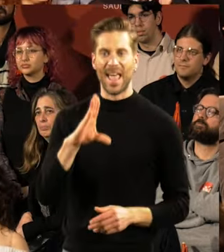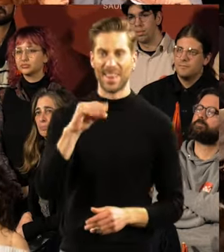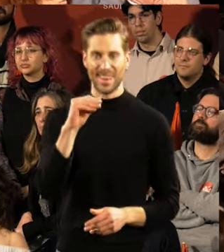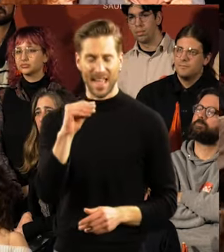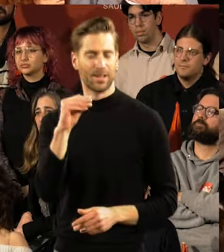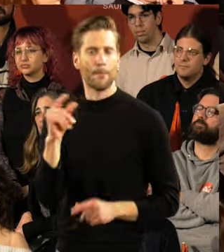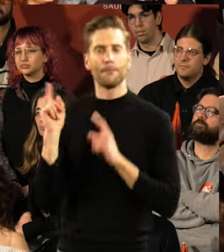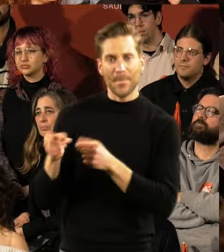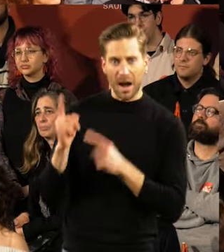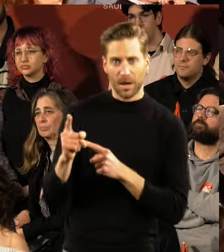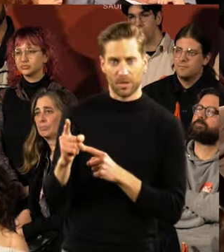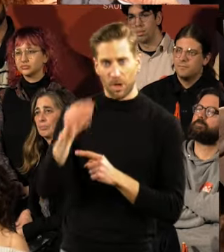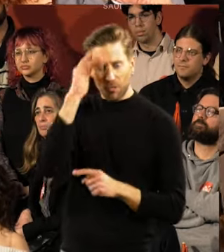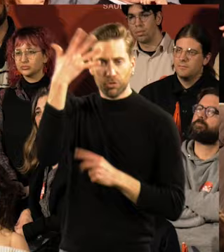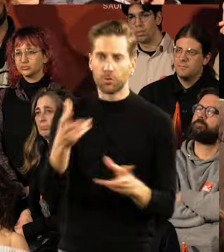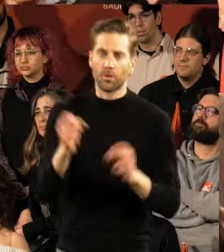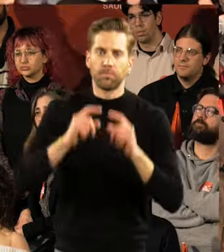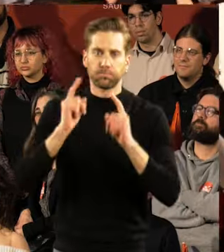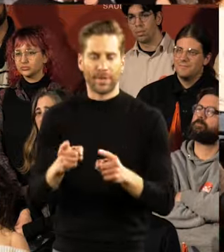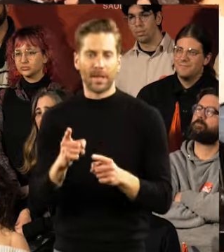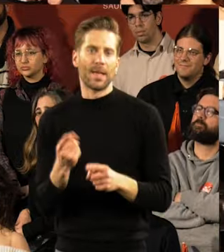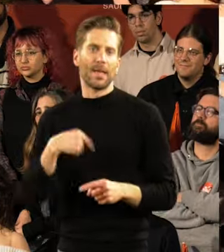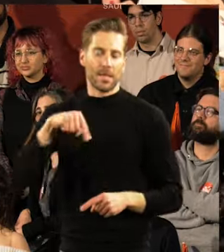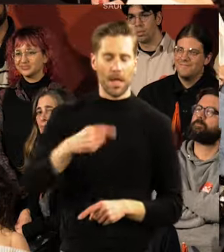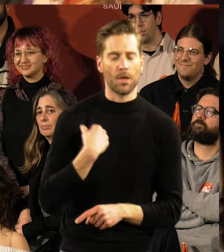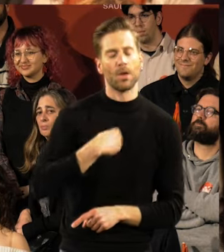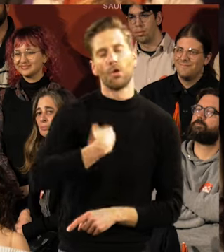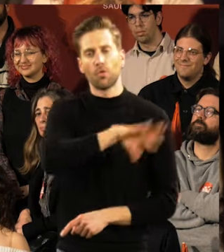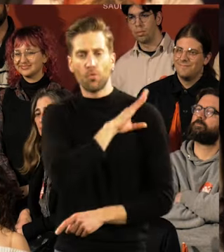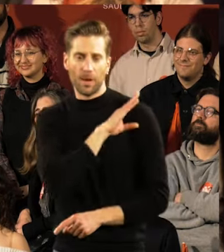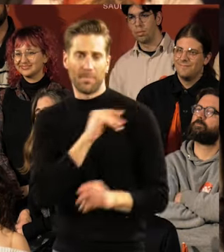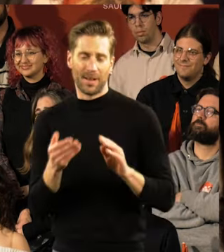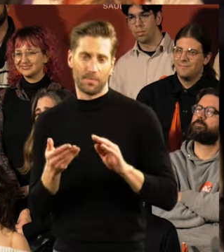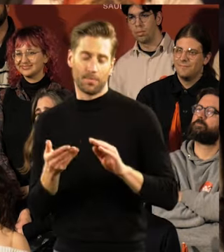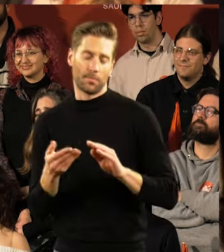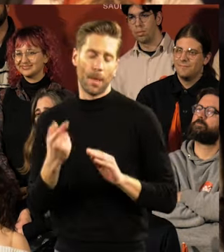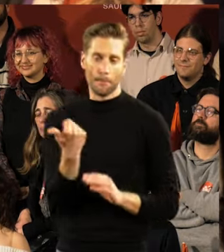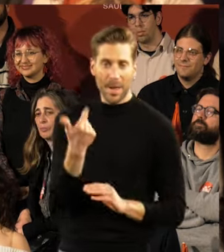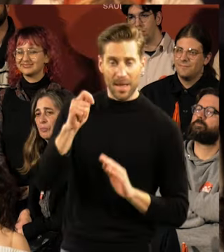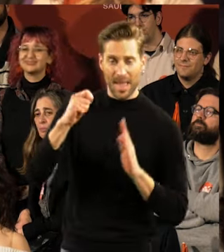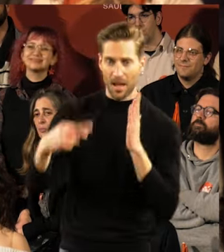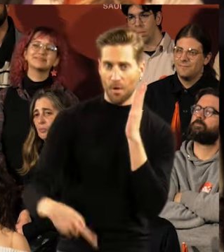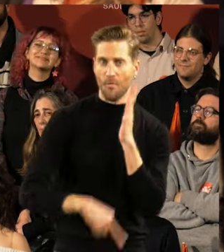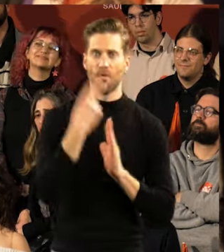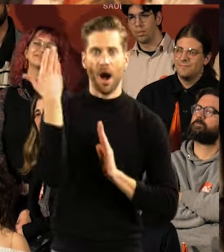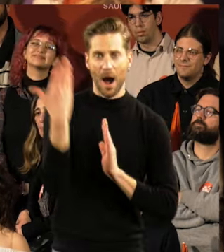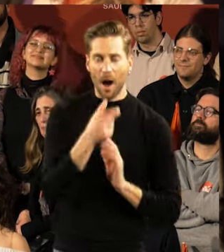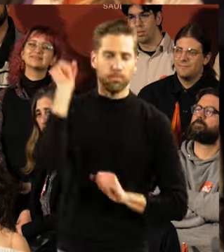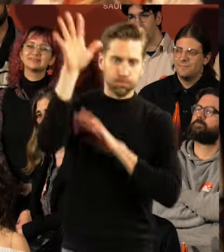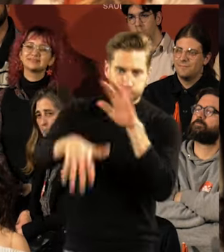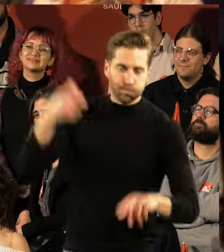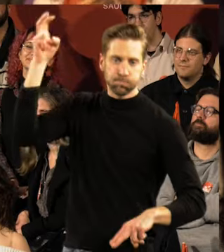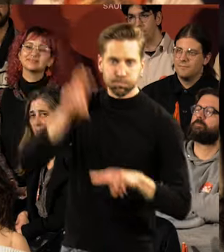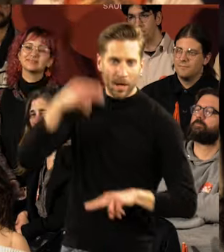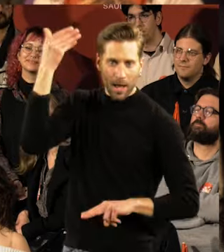março e irá de Coimbra uma das vozes da esquerda, ou terá Coimbra uma voz de esquerda no Parlamento